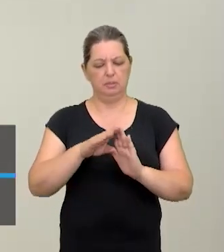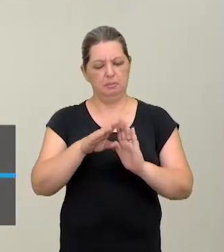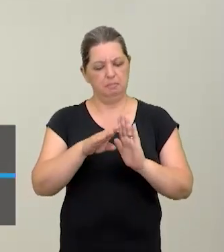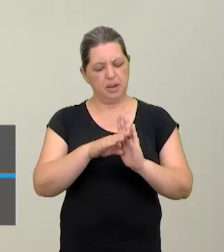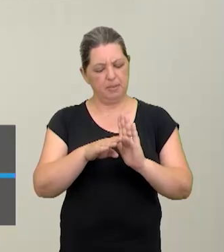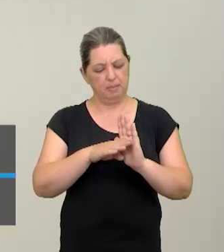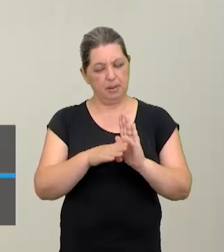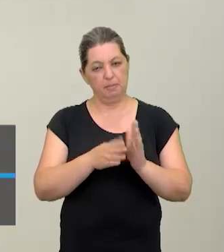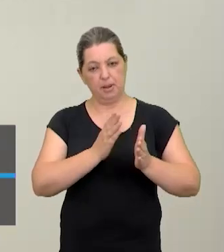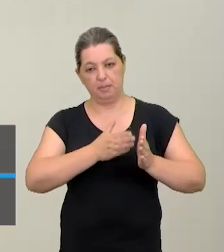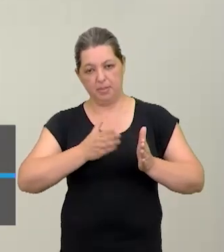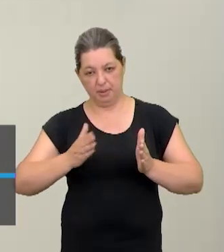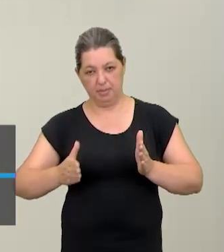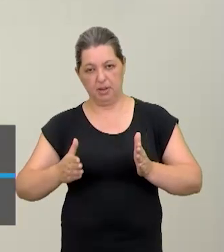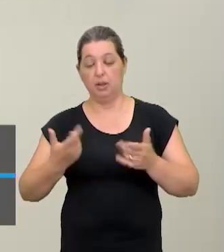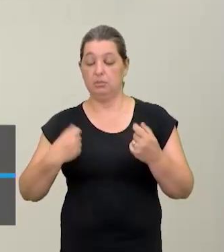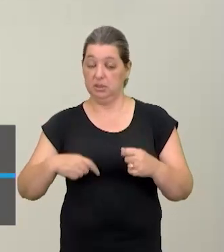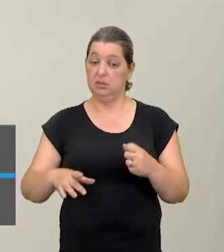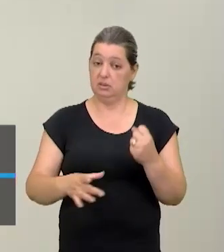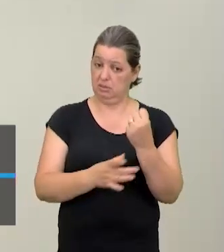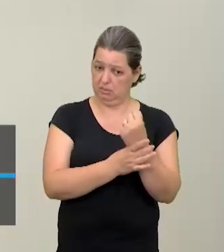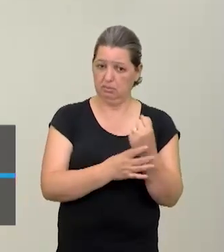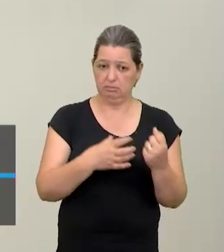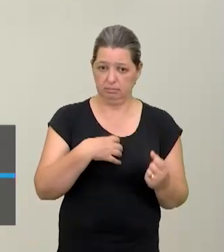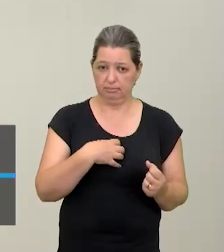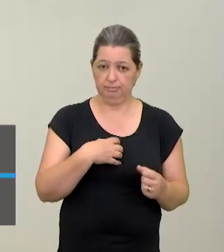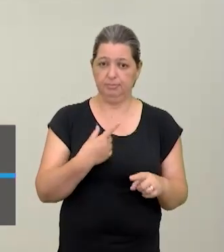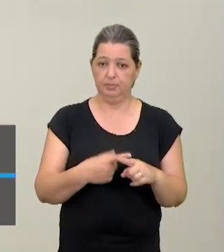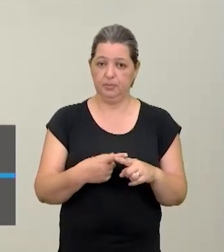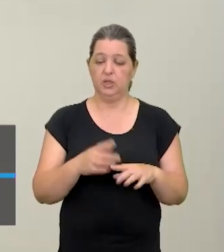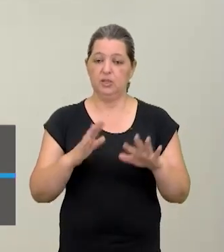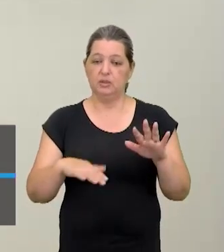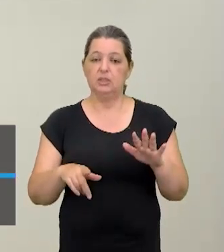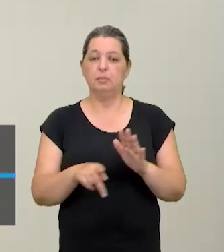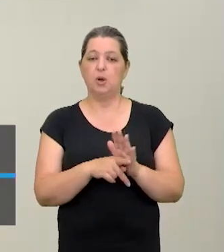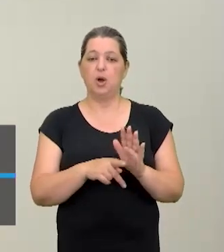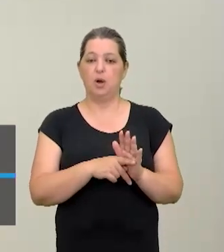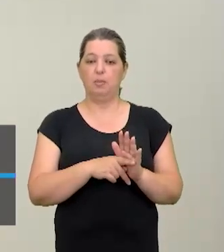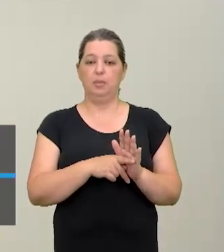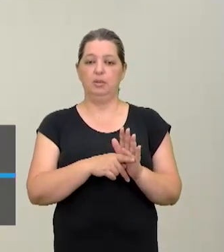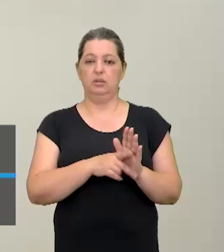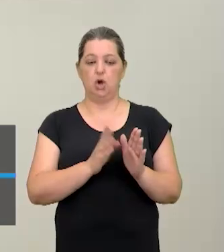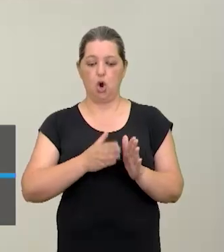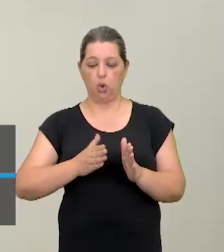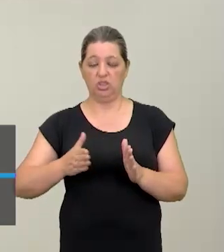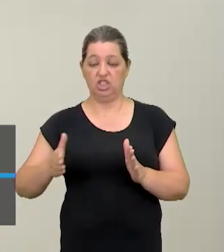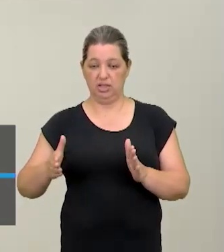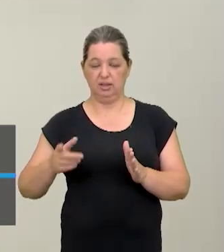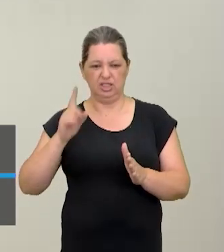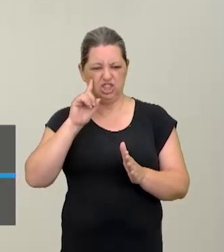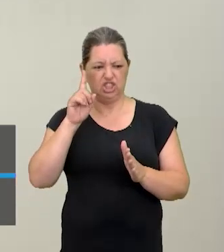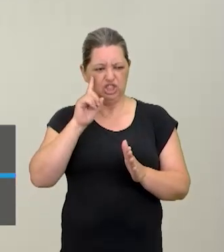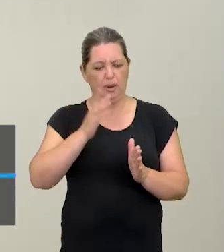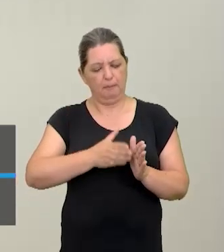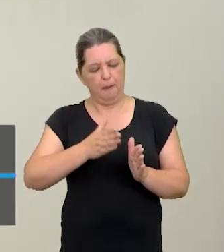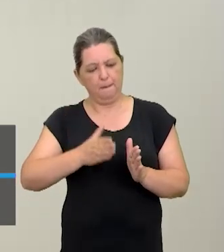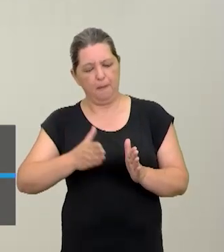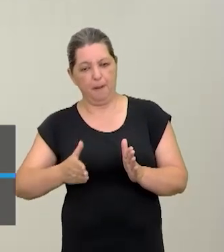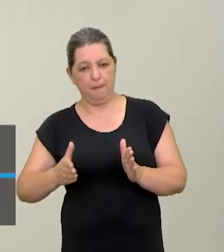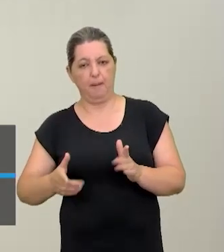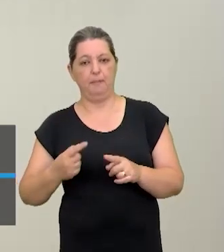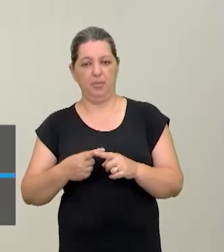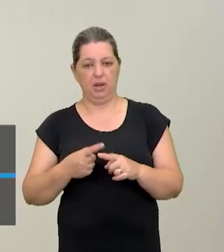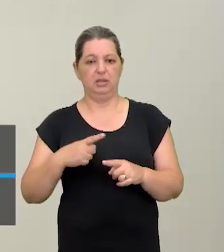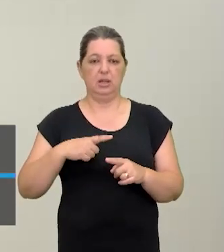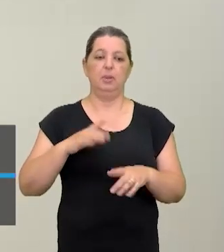A gente precisa de um pouco de segurança. Por quê? A rotina nos dá segurança. Então, você tem uma rotina porque